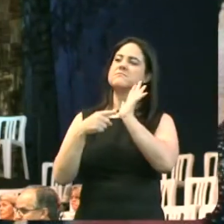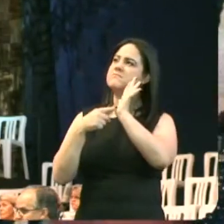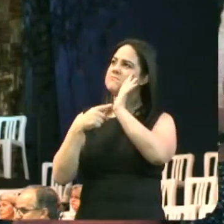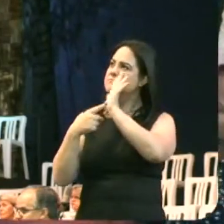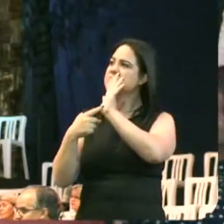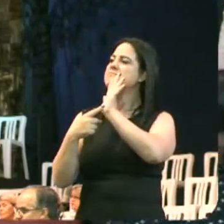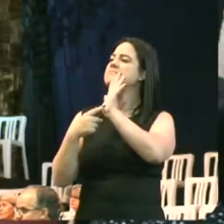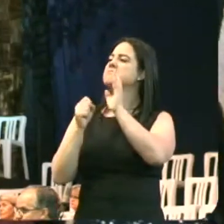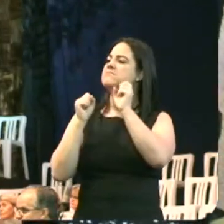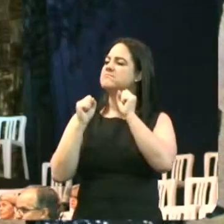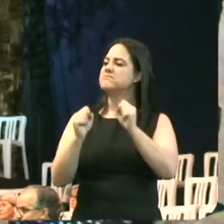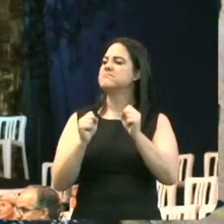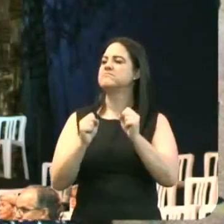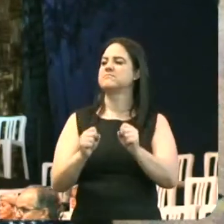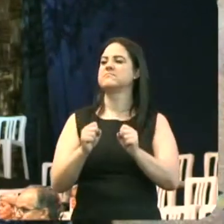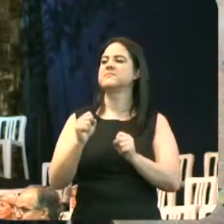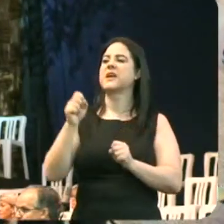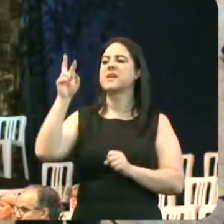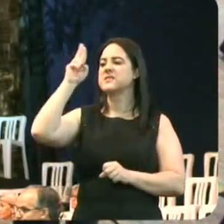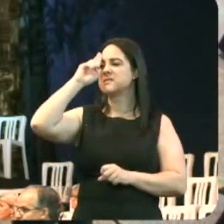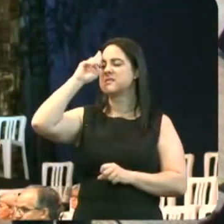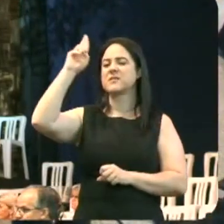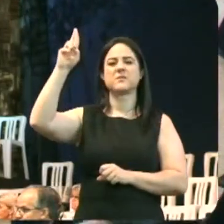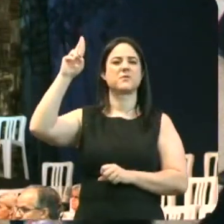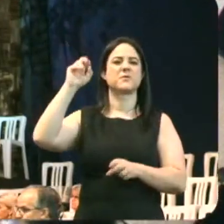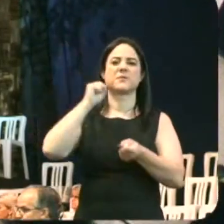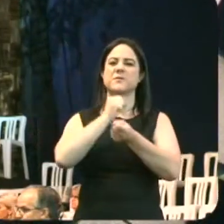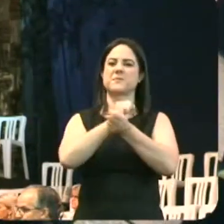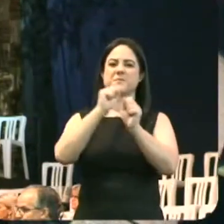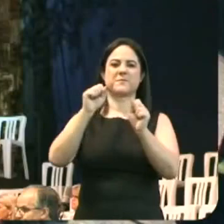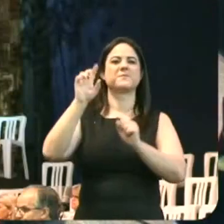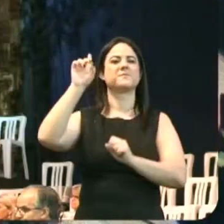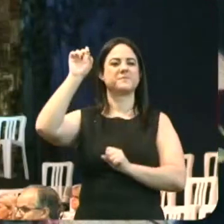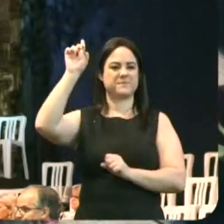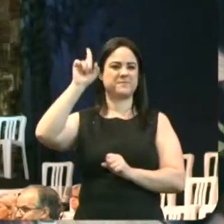pode trazer, porque Ele é o Senhor dos impossíveis,